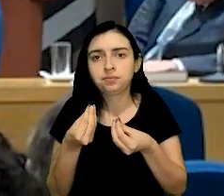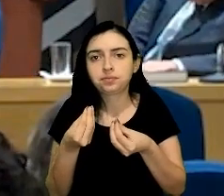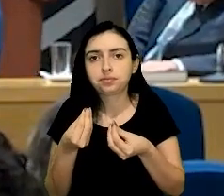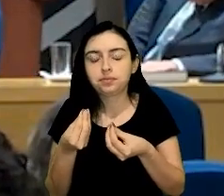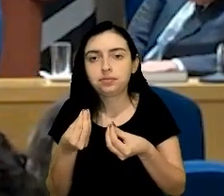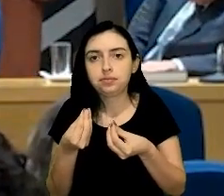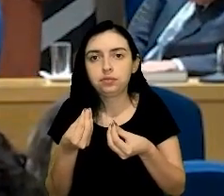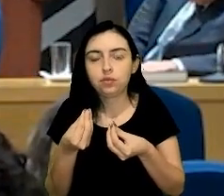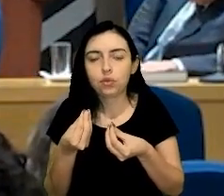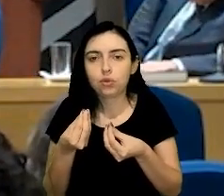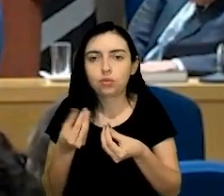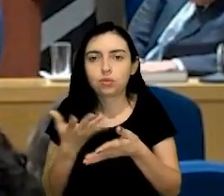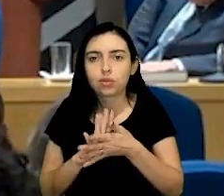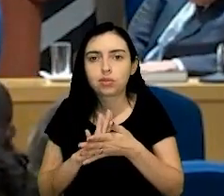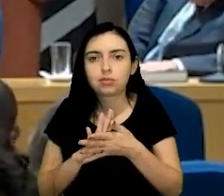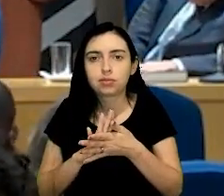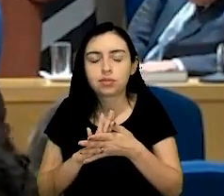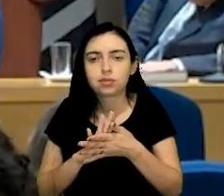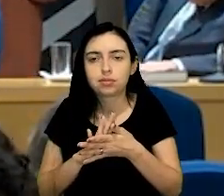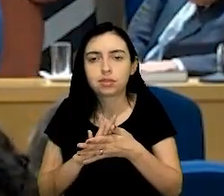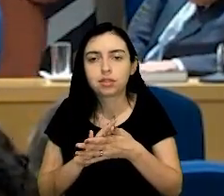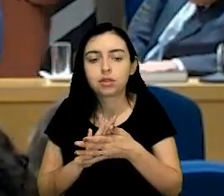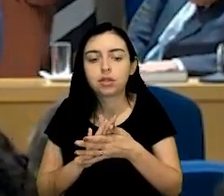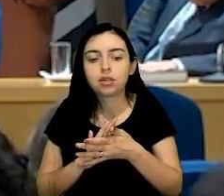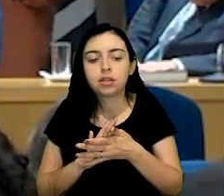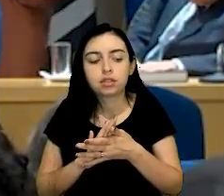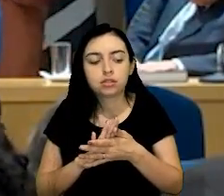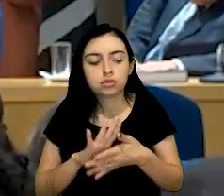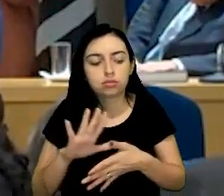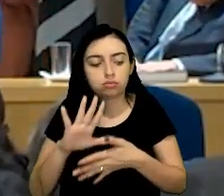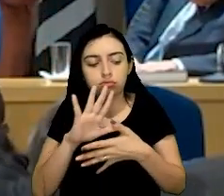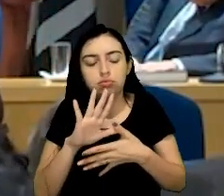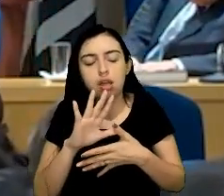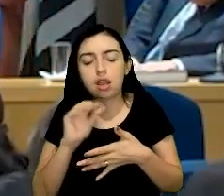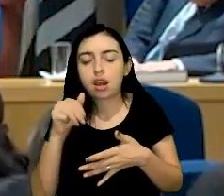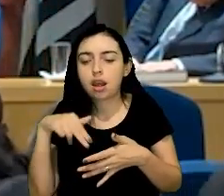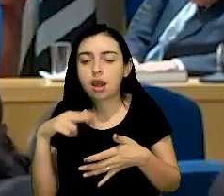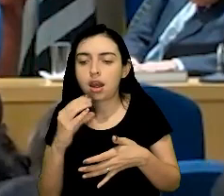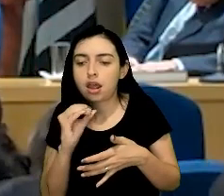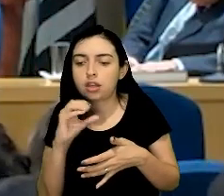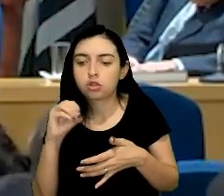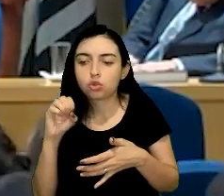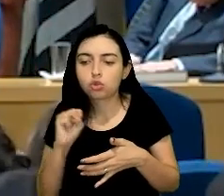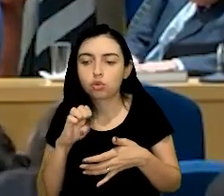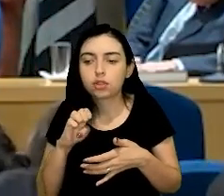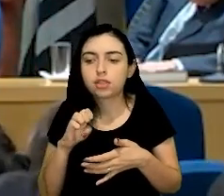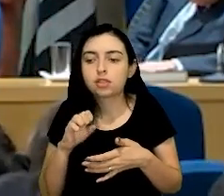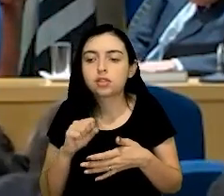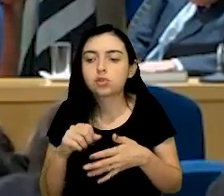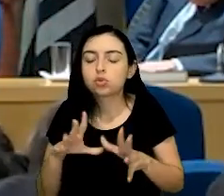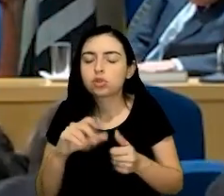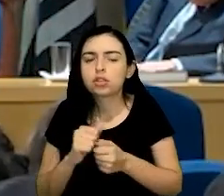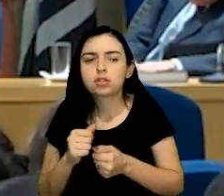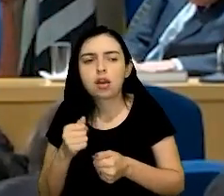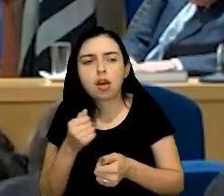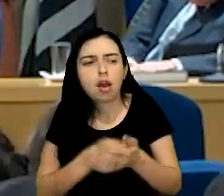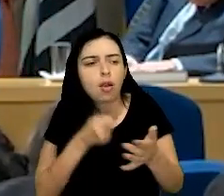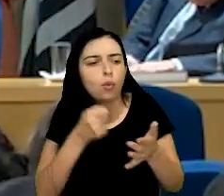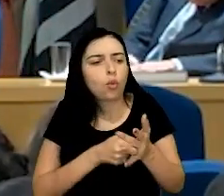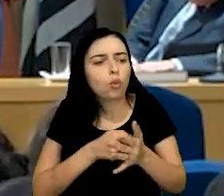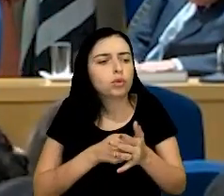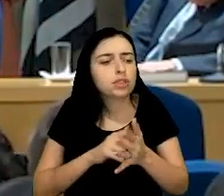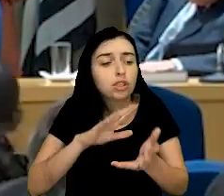o Alto Comissariado das Nações Unidas, ele faz todo um esforço no mundo inteiro para atender a